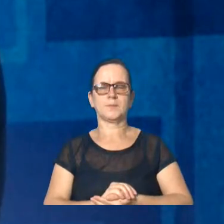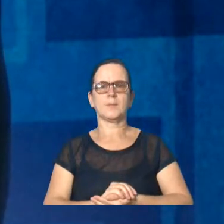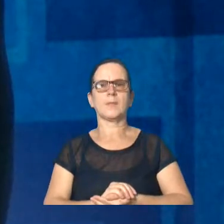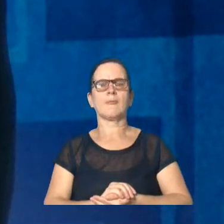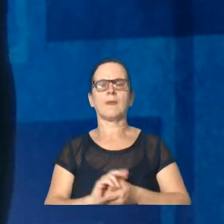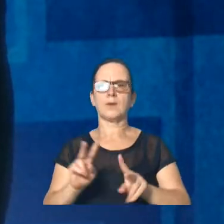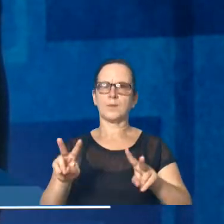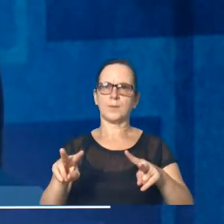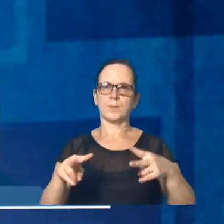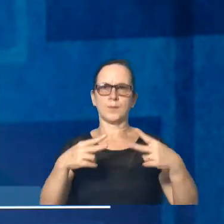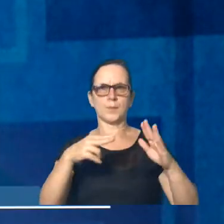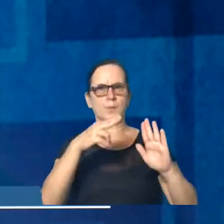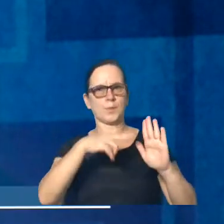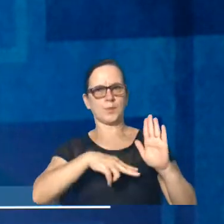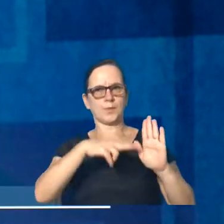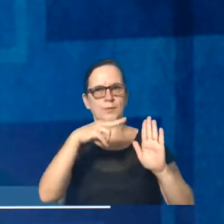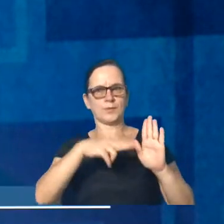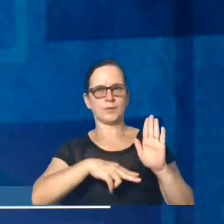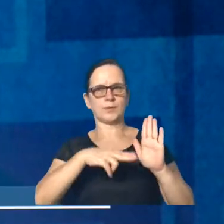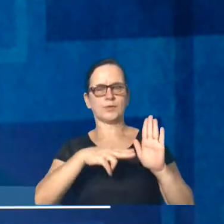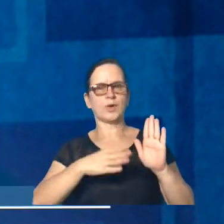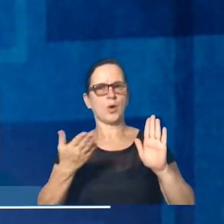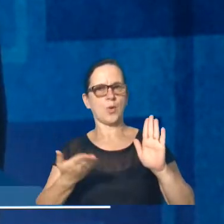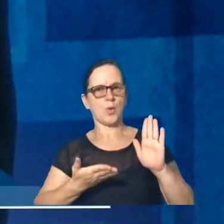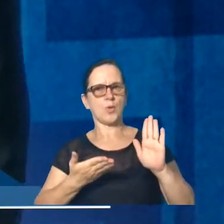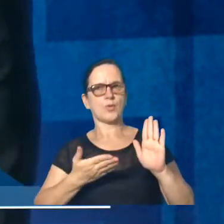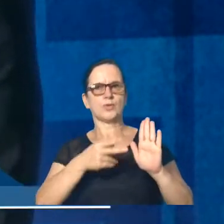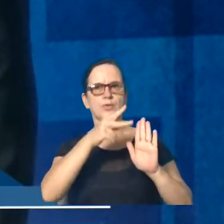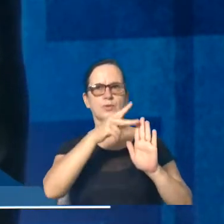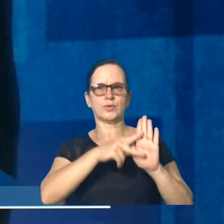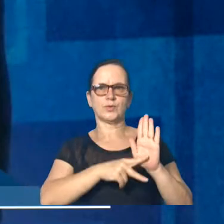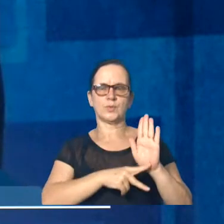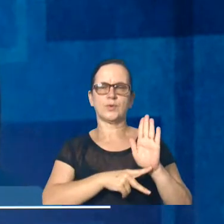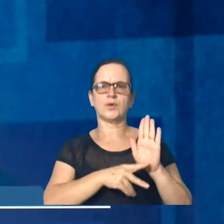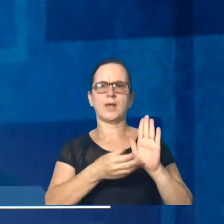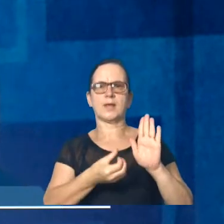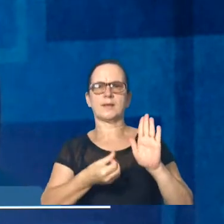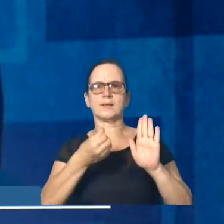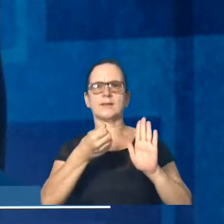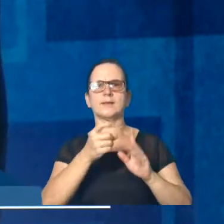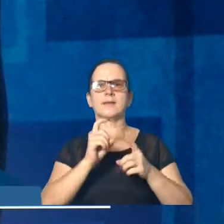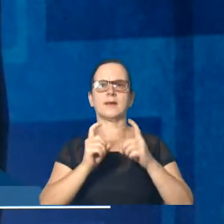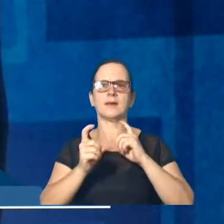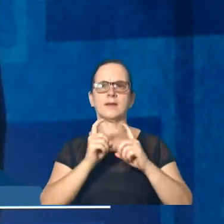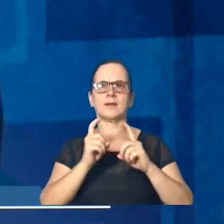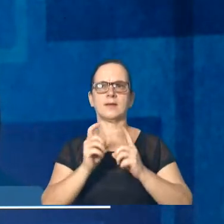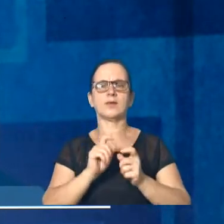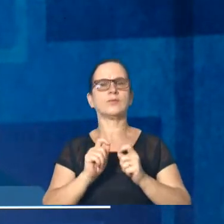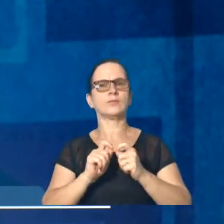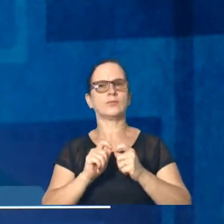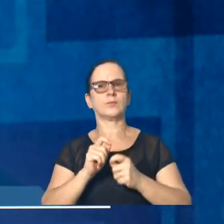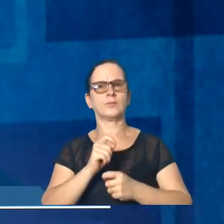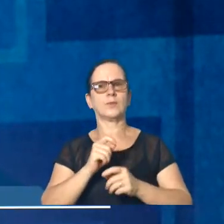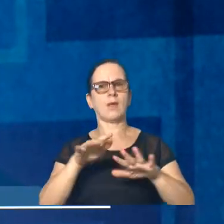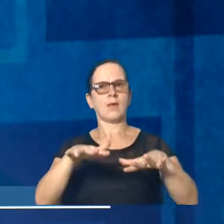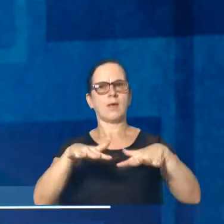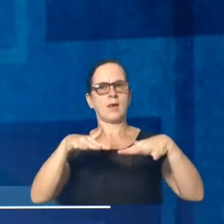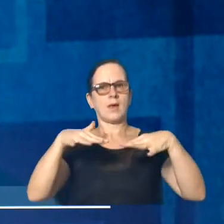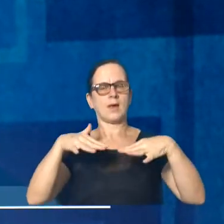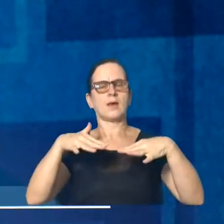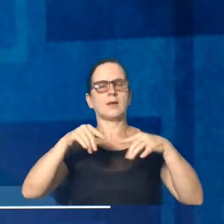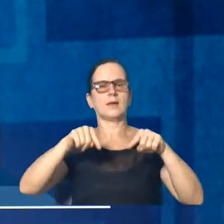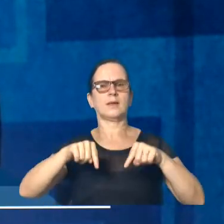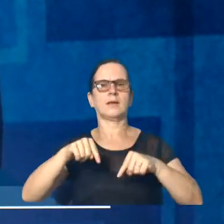Portanto, os senhores puderam acompanhar a ordem do dia da sexta sessão ordinária, que será realizada aqui no plenário da